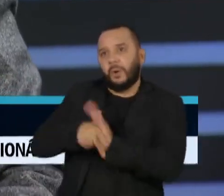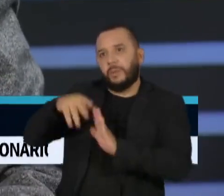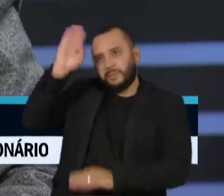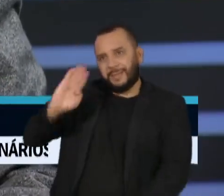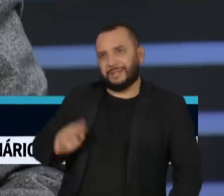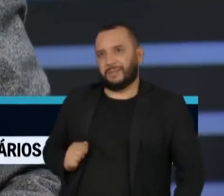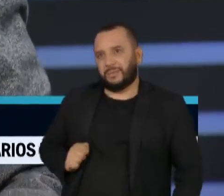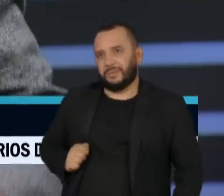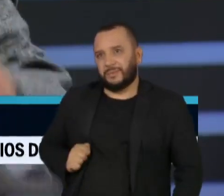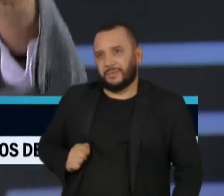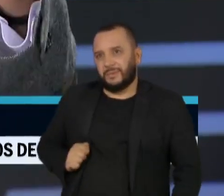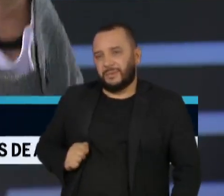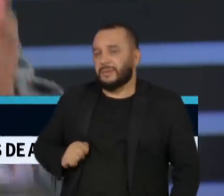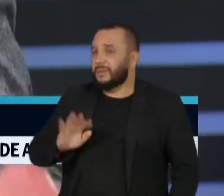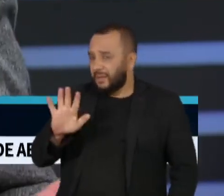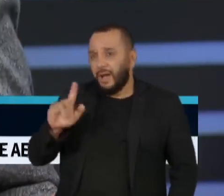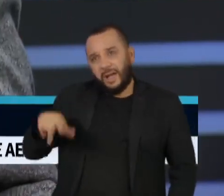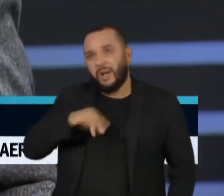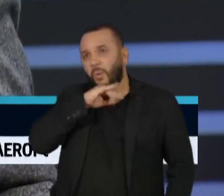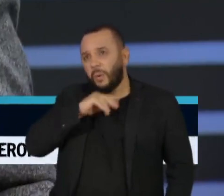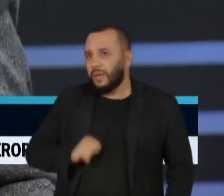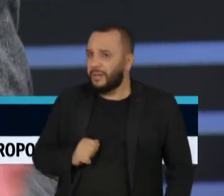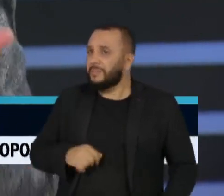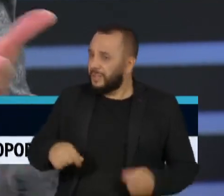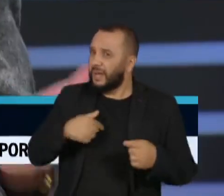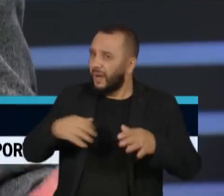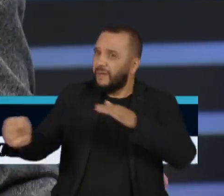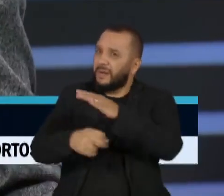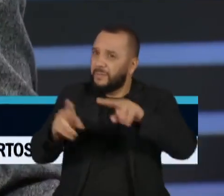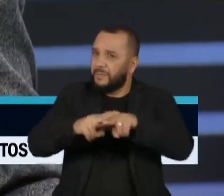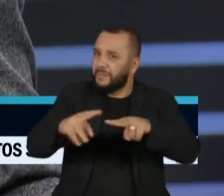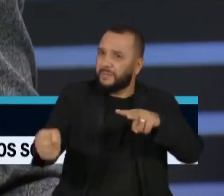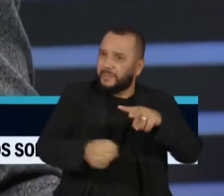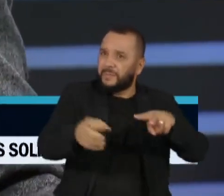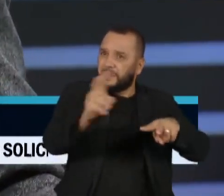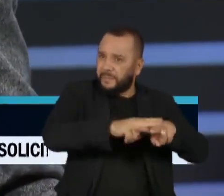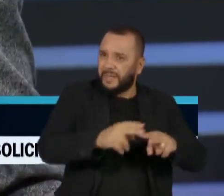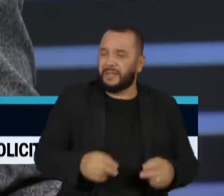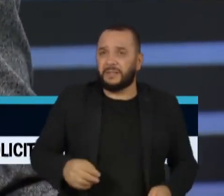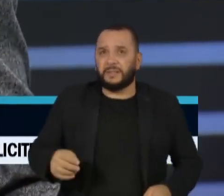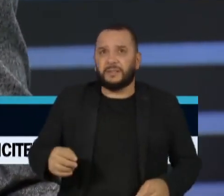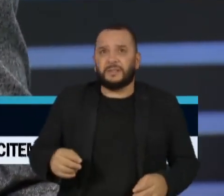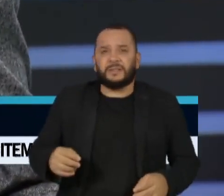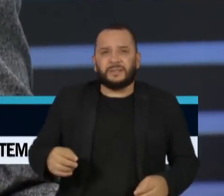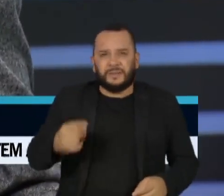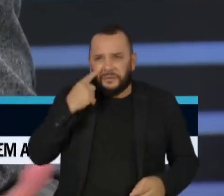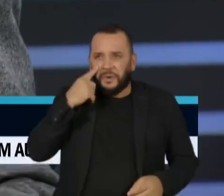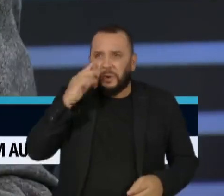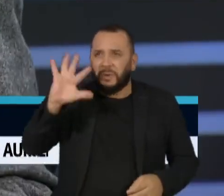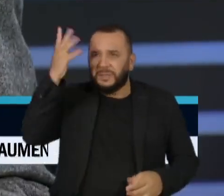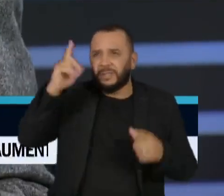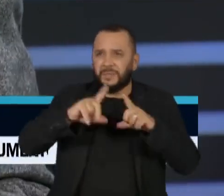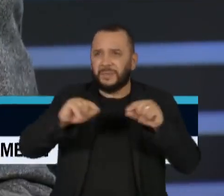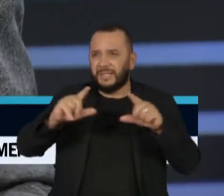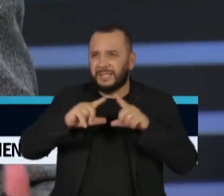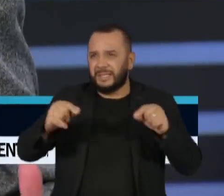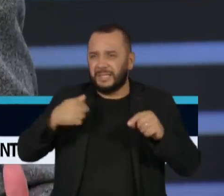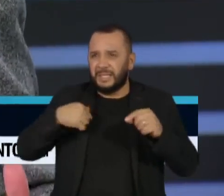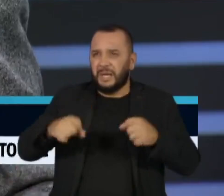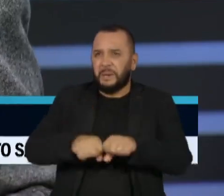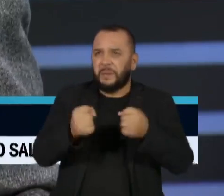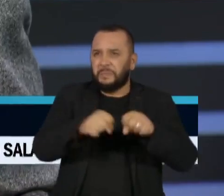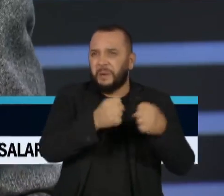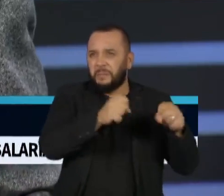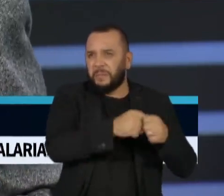porque senão muito mais gente já tava preso Os cara tão pedindo aquilo que foi feito em Brasília é alto de